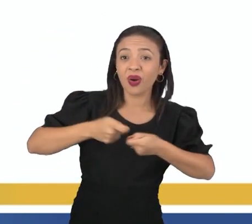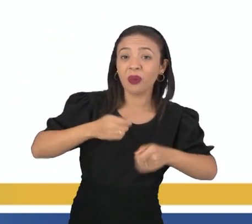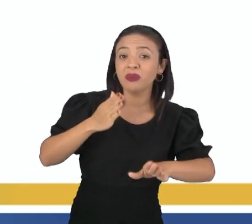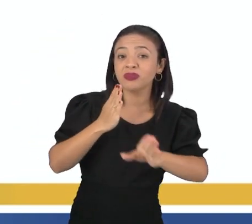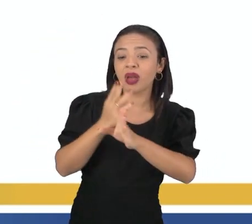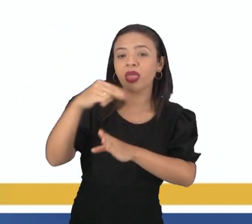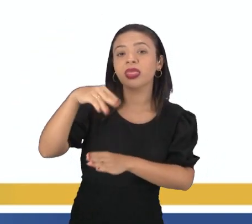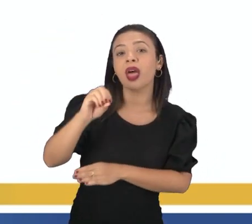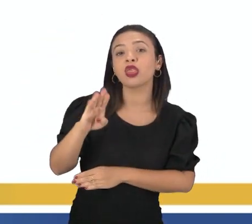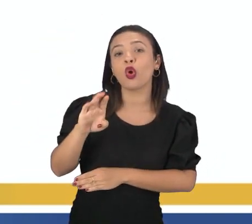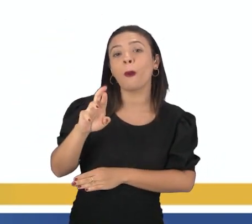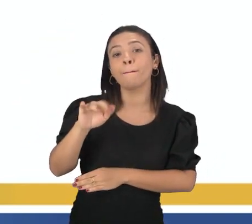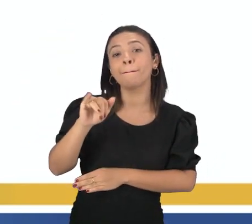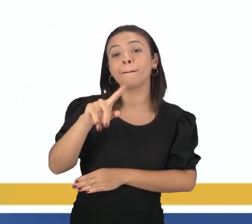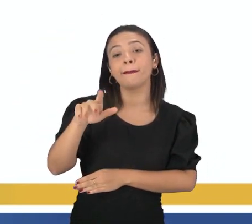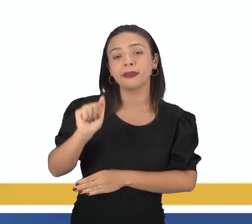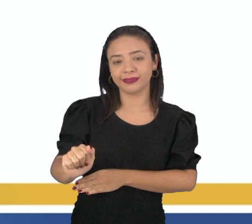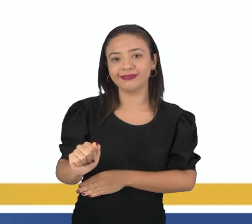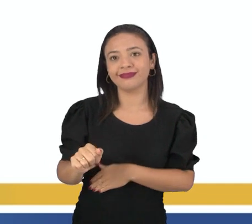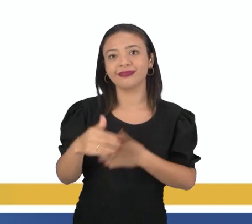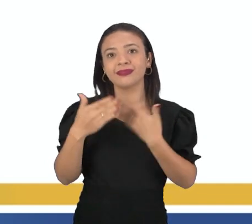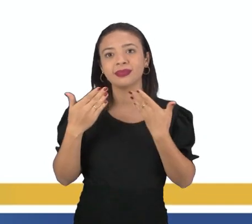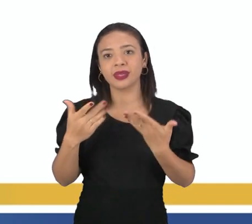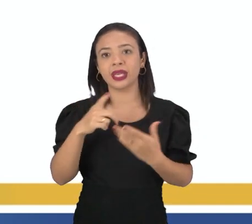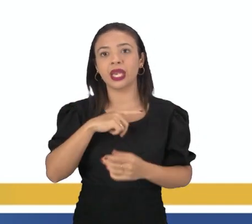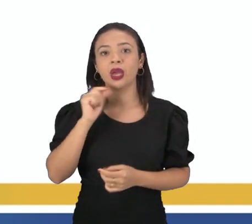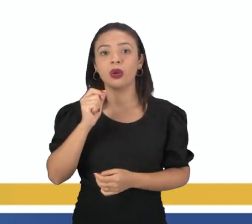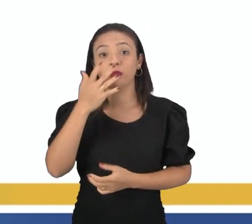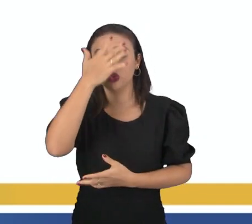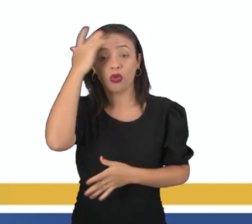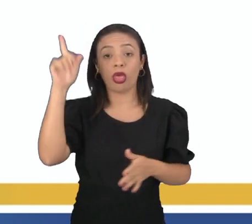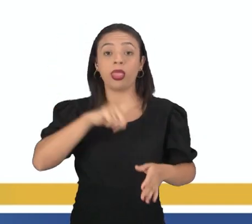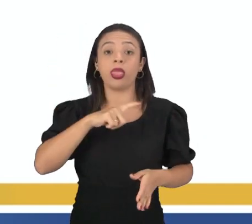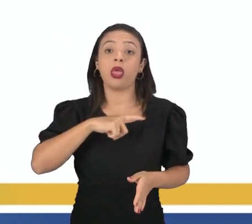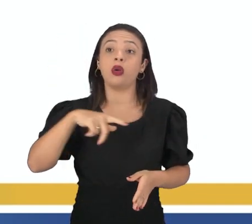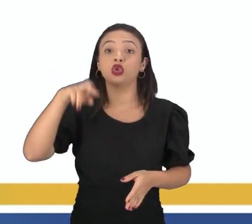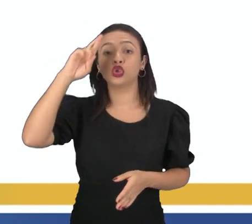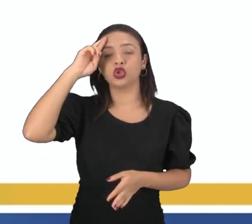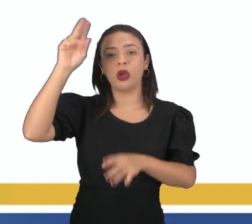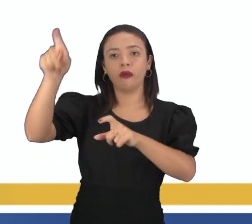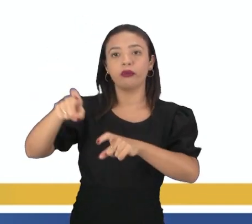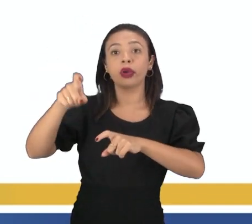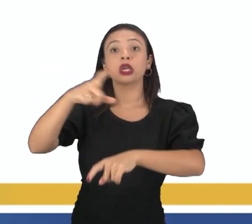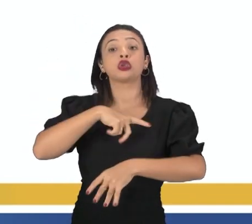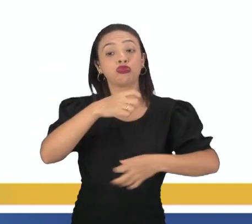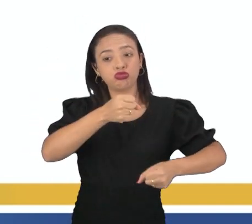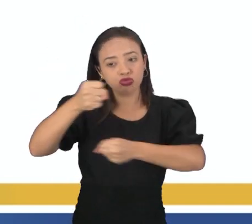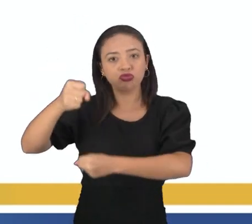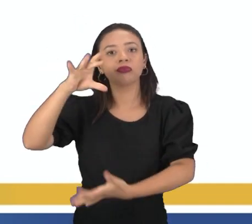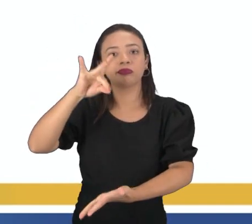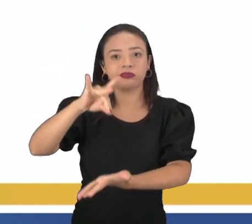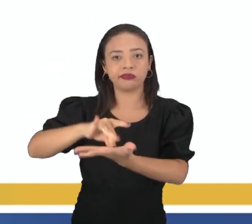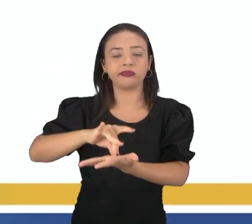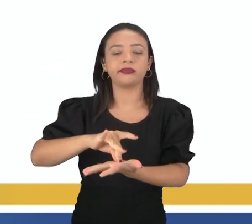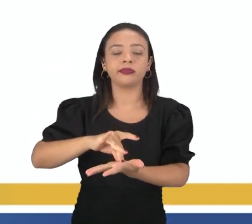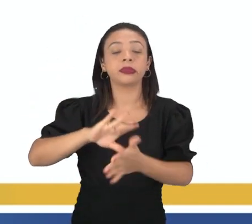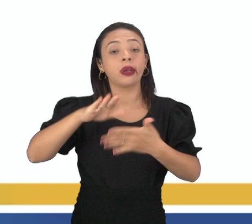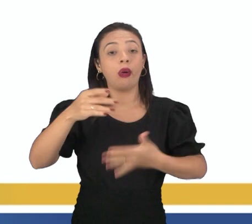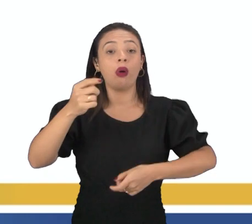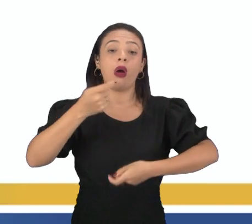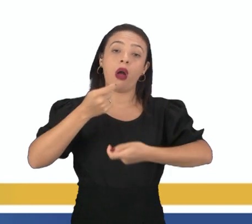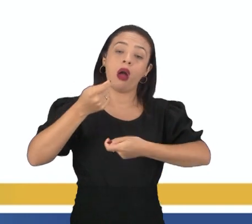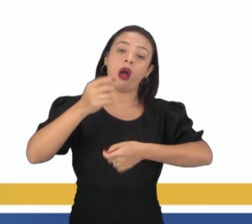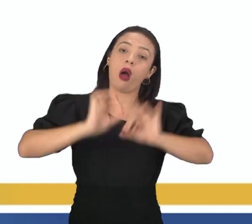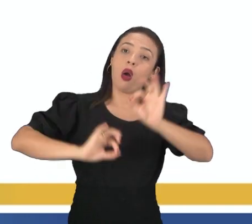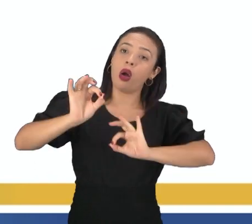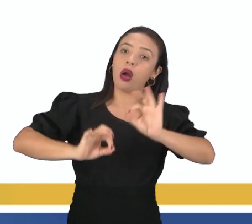da nobreza feudal, que, por serem os senhores de terra, controlavam de fato o poder. Essa organização do poder é